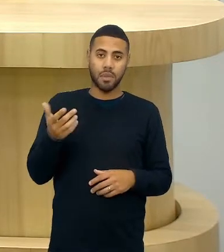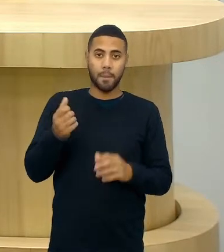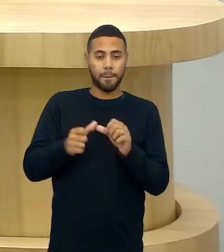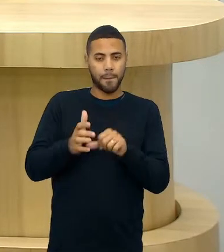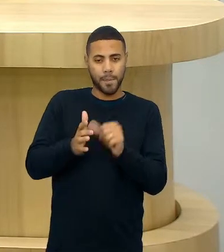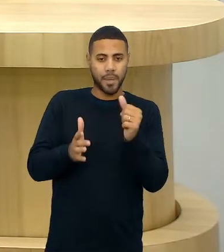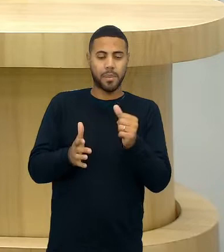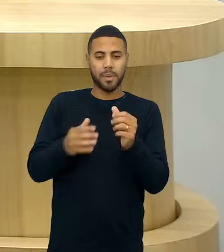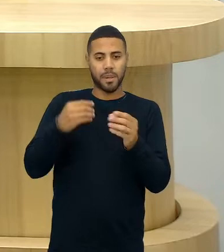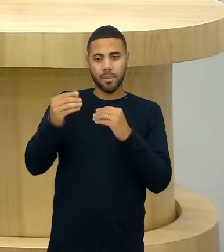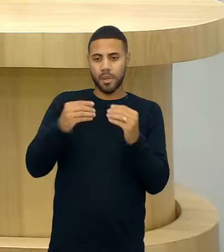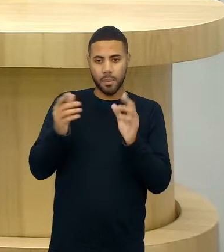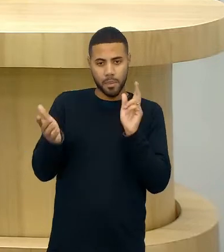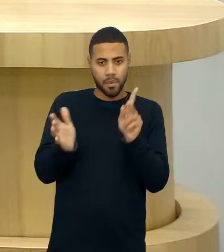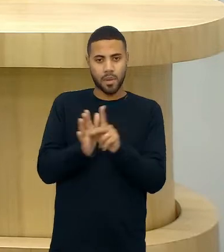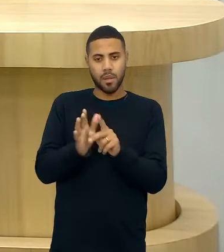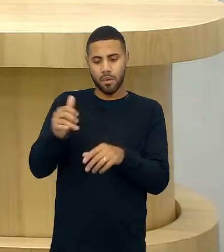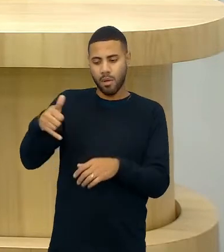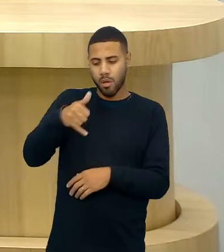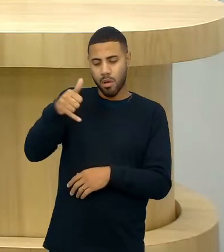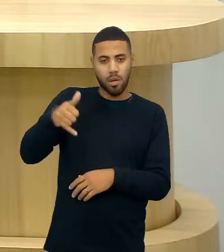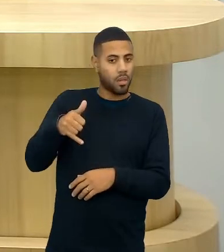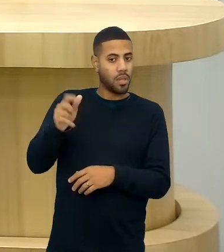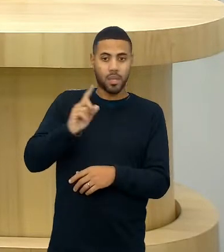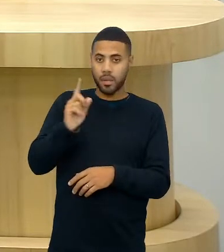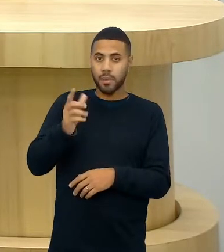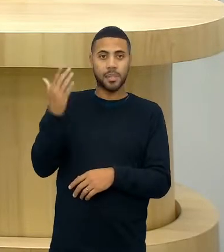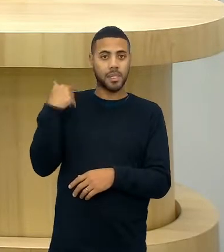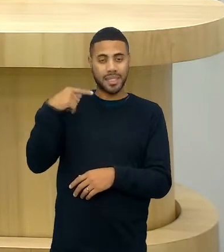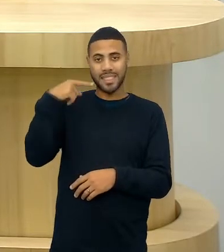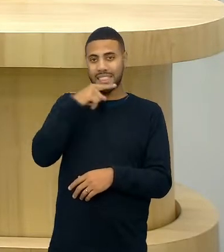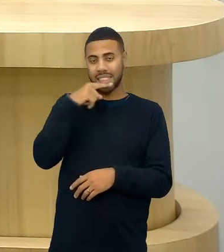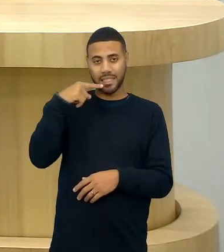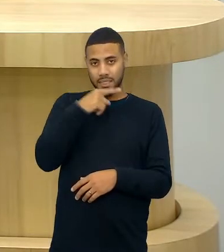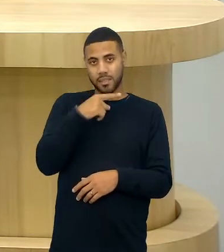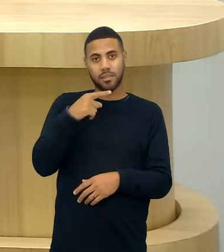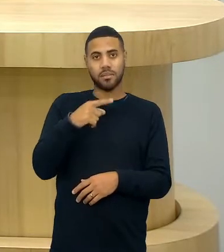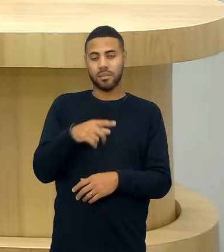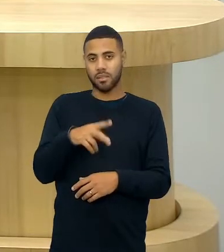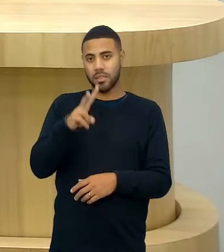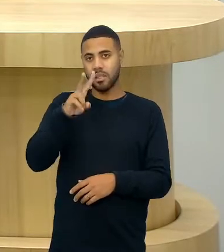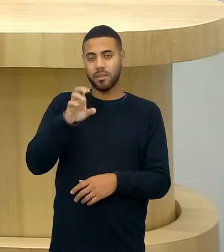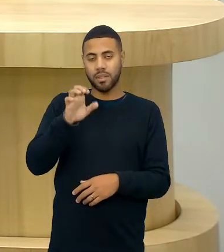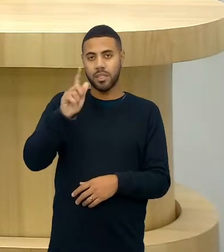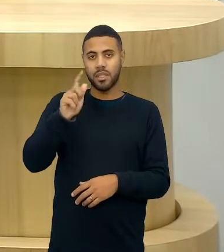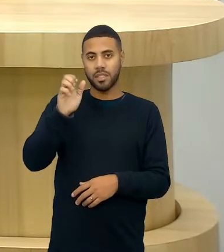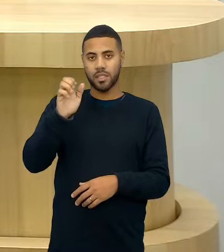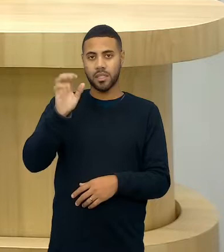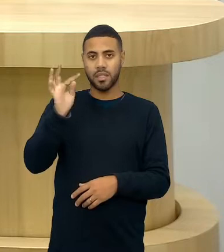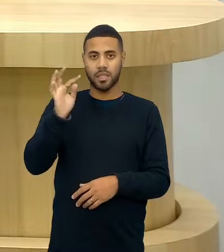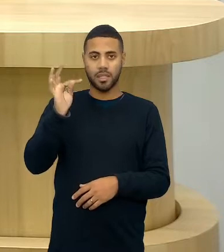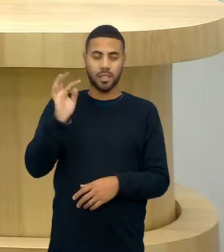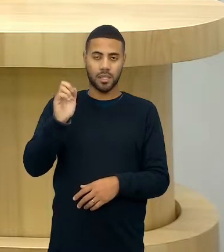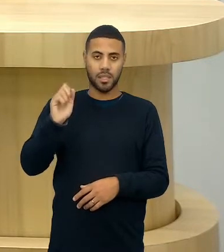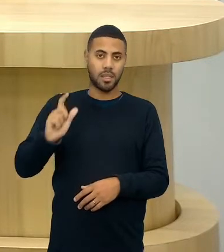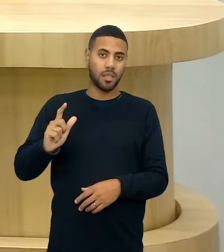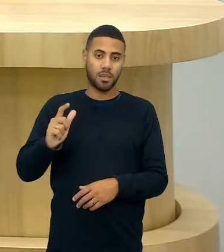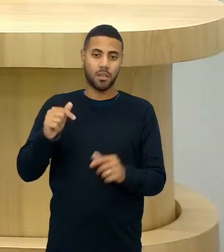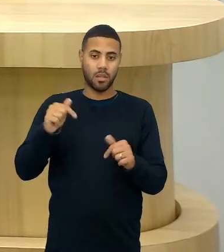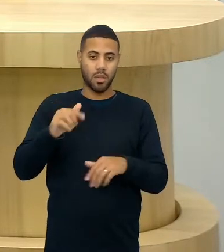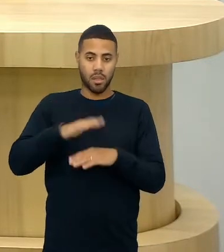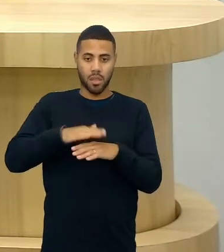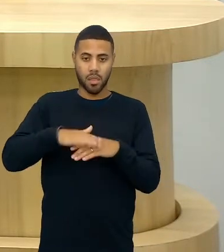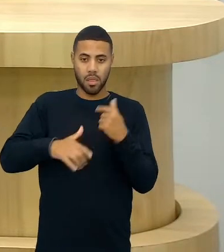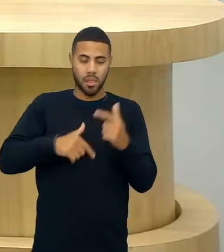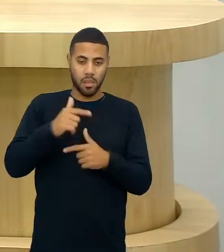foi, né, derivado de petróleo, ele foi derivado ali de material vegetal, né, da celulose, ok? Então, nós aqui,